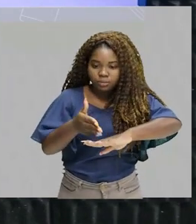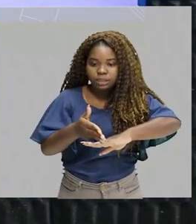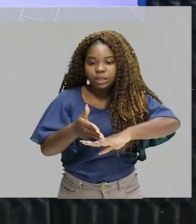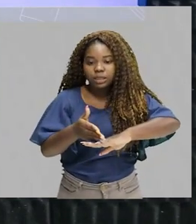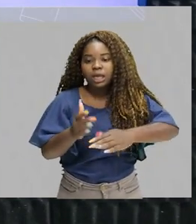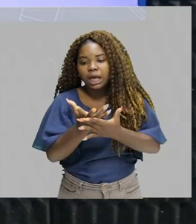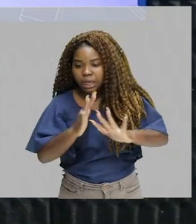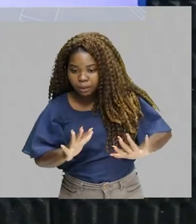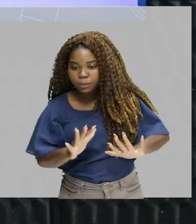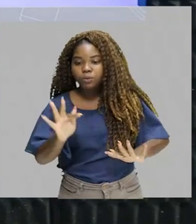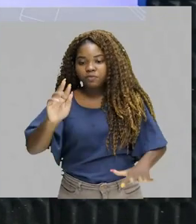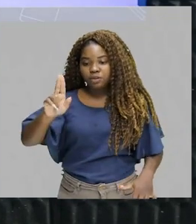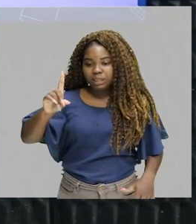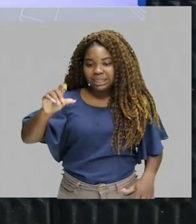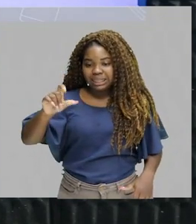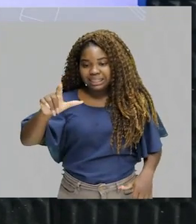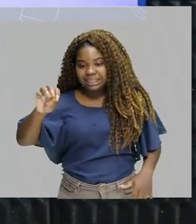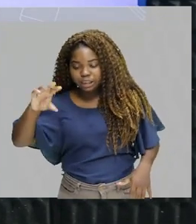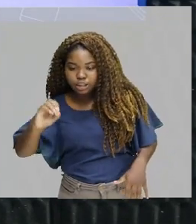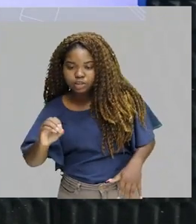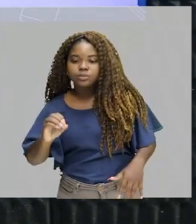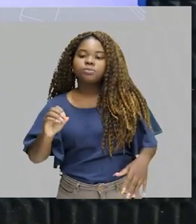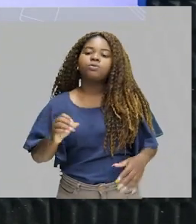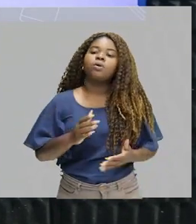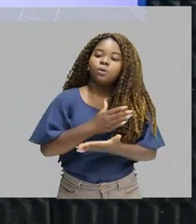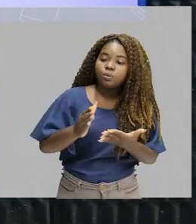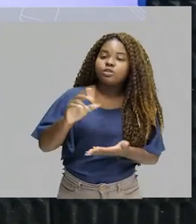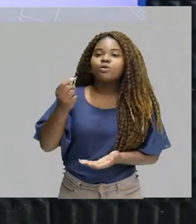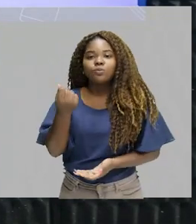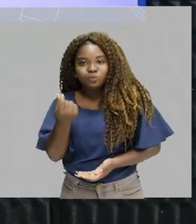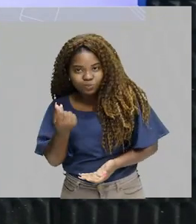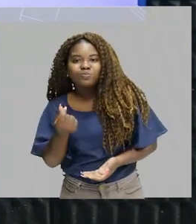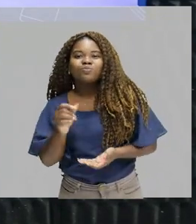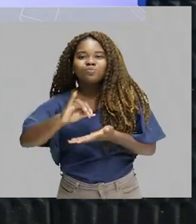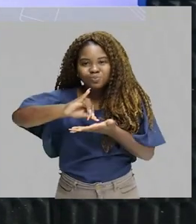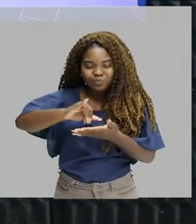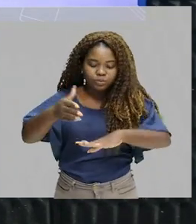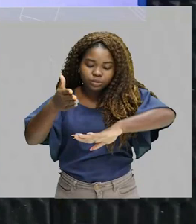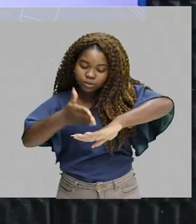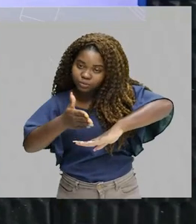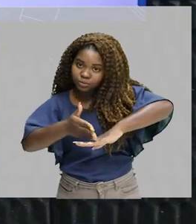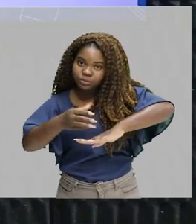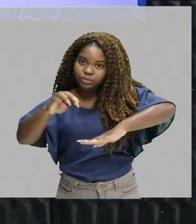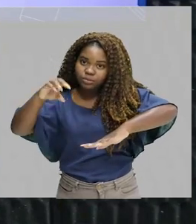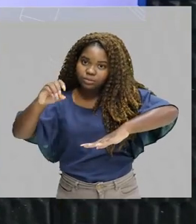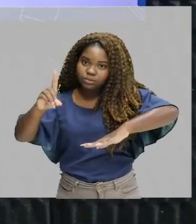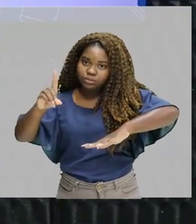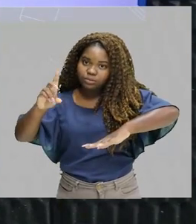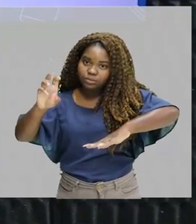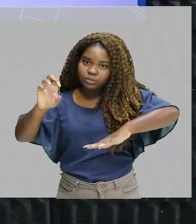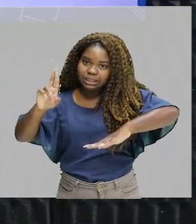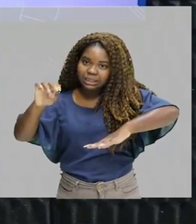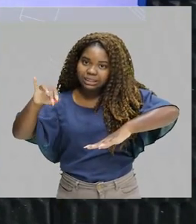capitalismo a partir da modernidade a gente percebe a sociedade dividida a partir das classes